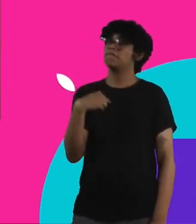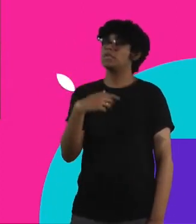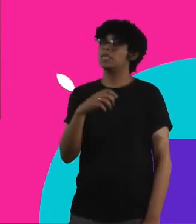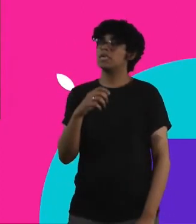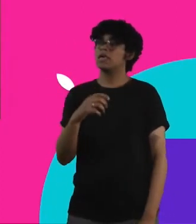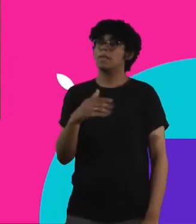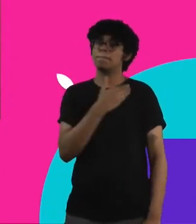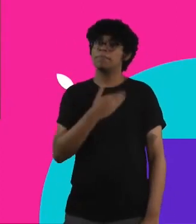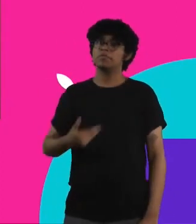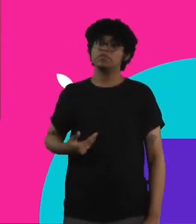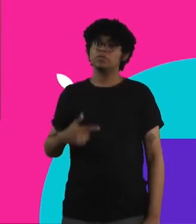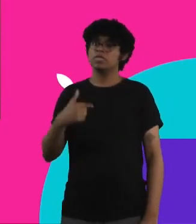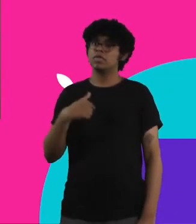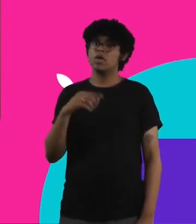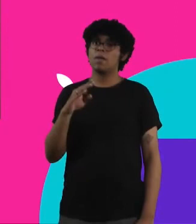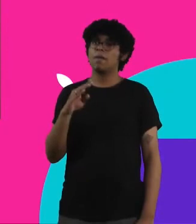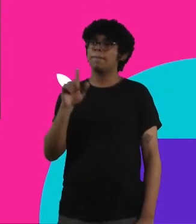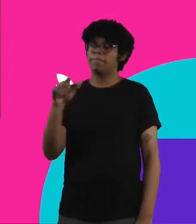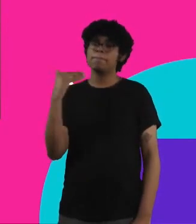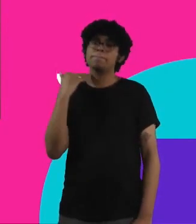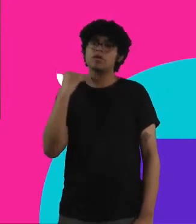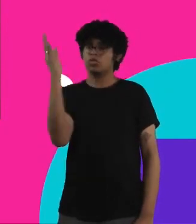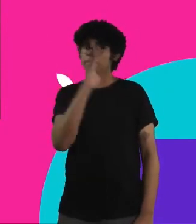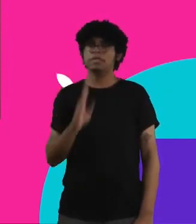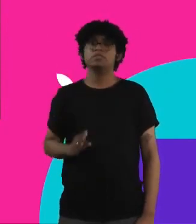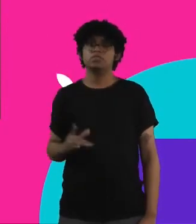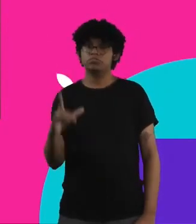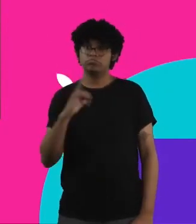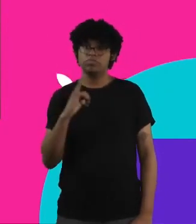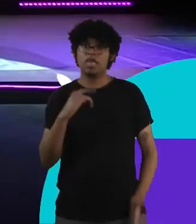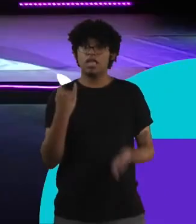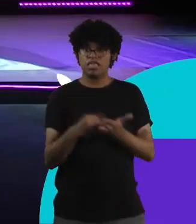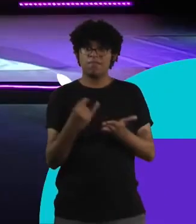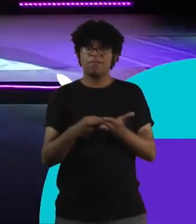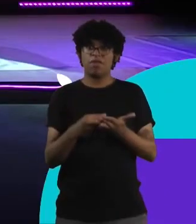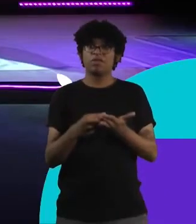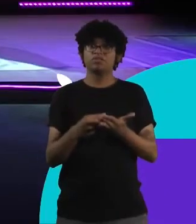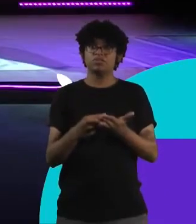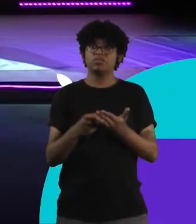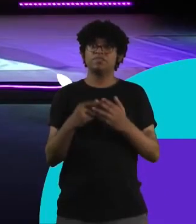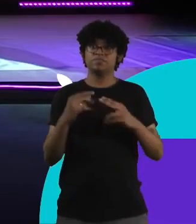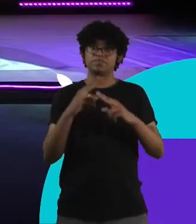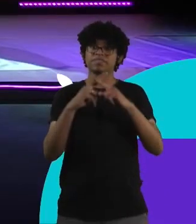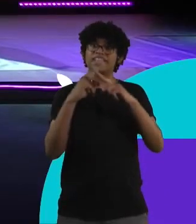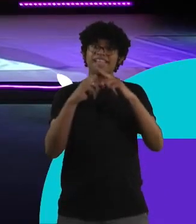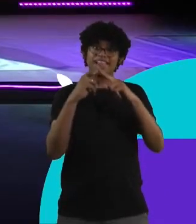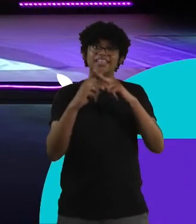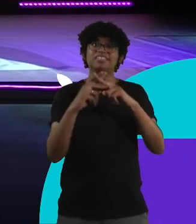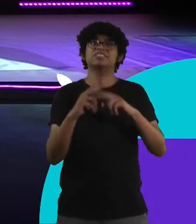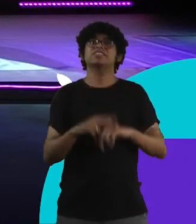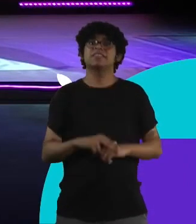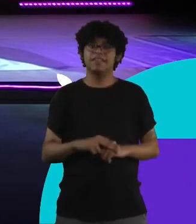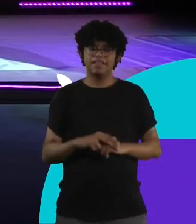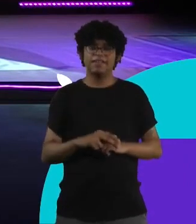Brasil aqui na minha mão que eu pego o crédito. Eu tenho a Caixa Econômica que eu venho e eu pego o crédito aqui. Eu tenho as